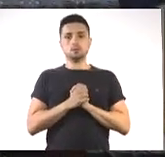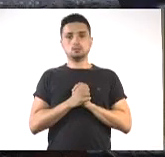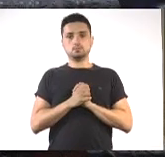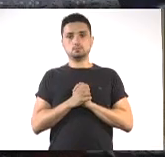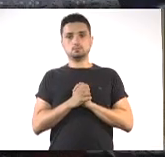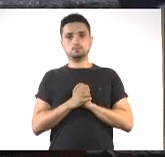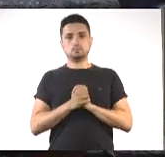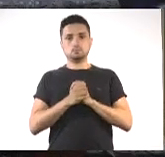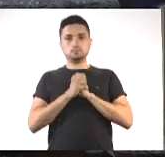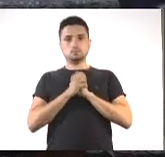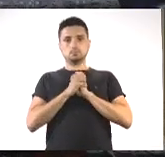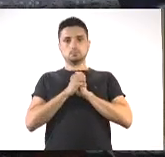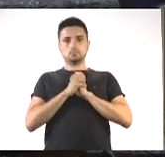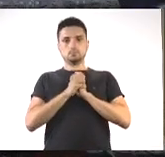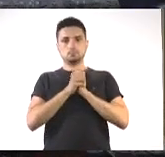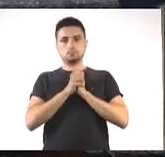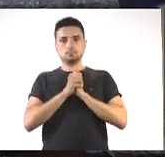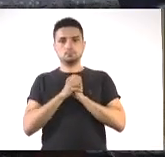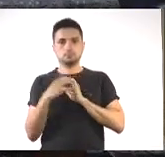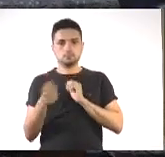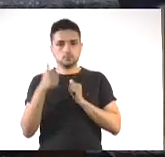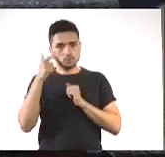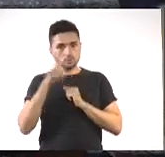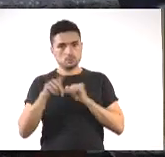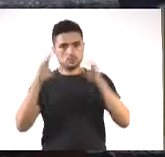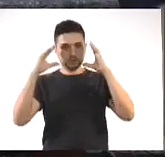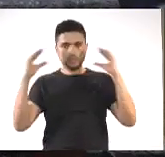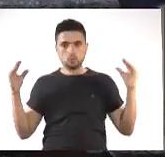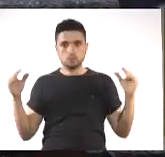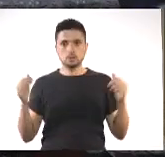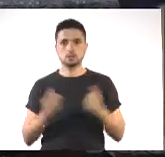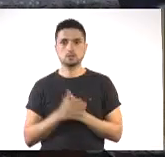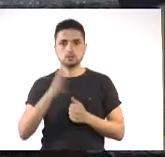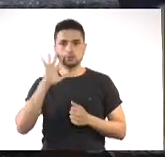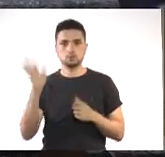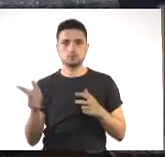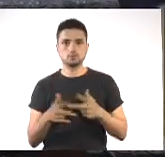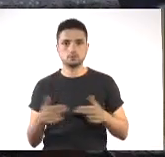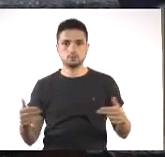tranquilidade de... Como temos gripes. Deputado Carlos Mink, está o...